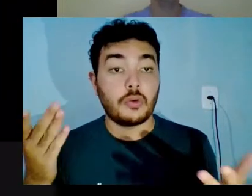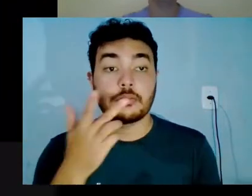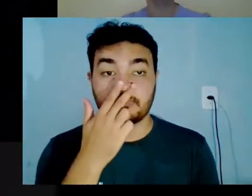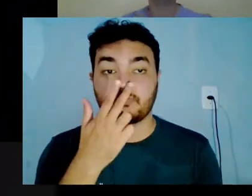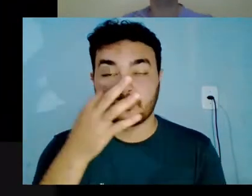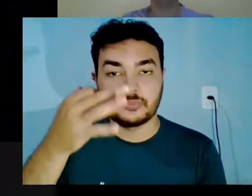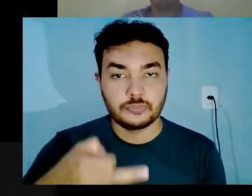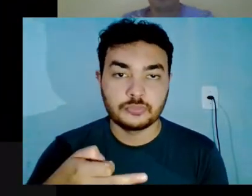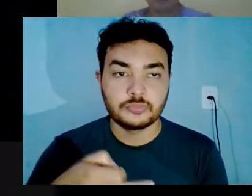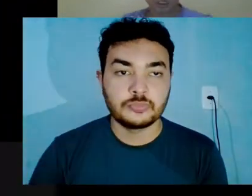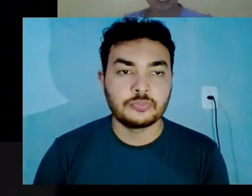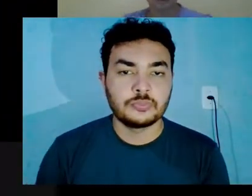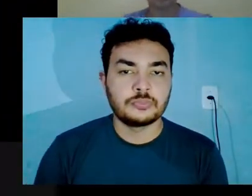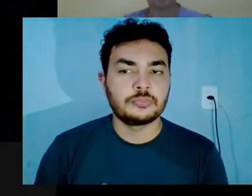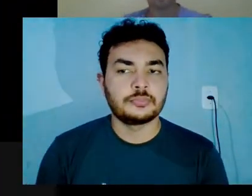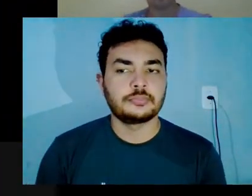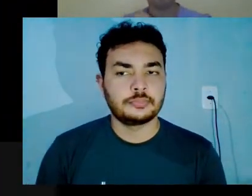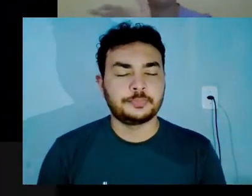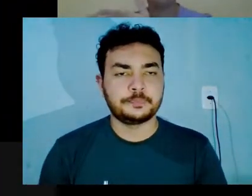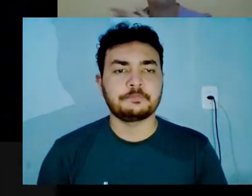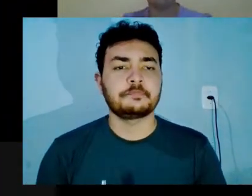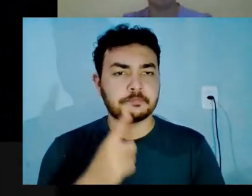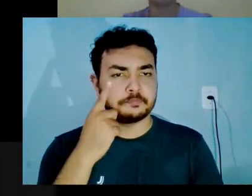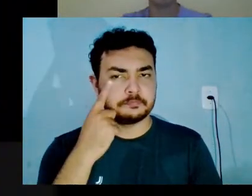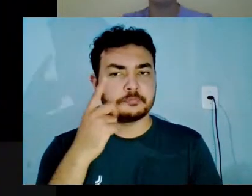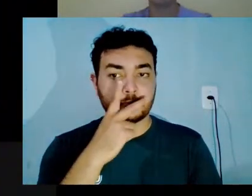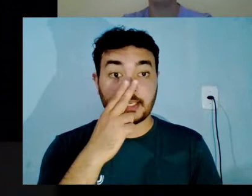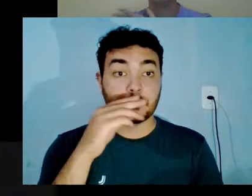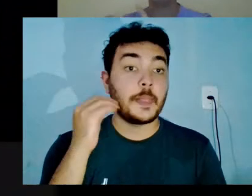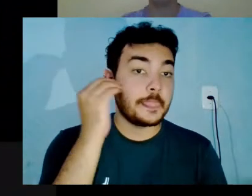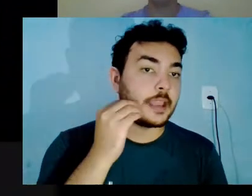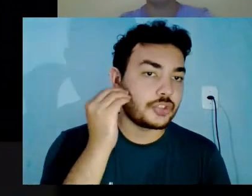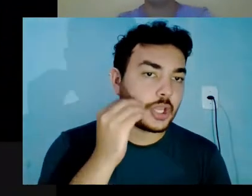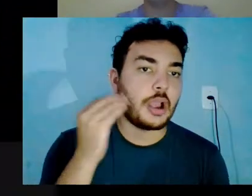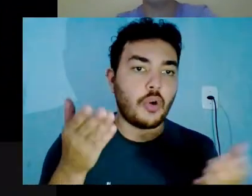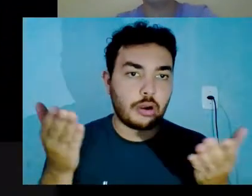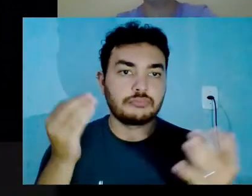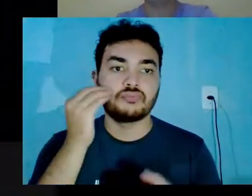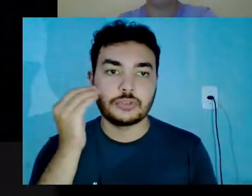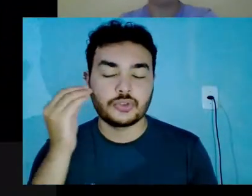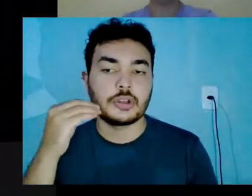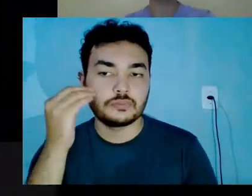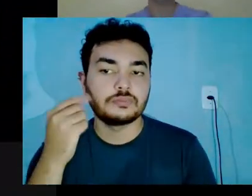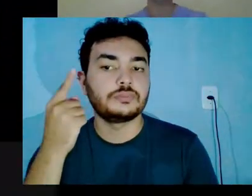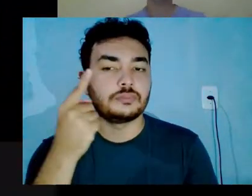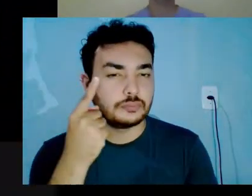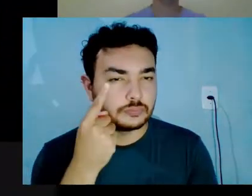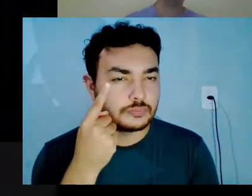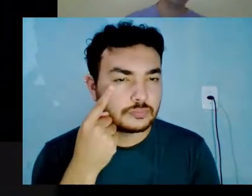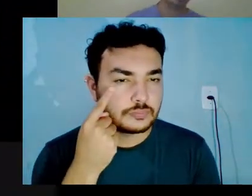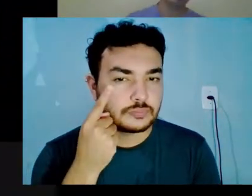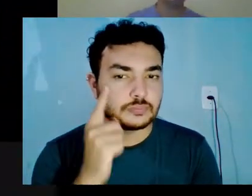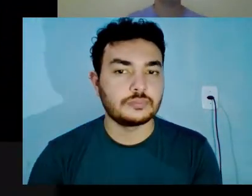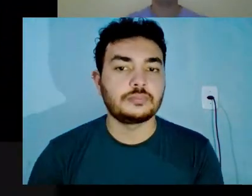eles concluíram que possivelmente eles resolveriam um problema e experimentaram, né? O que foi a ideia deles? Comparar novamente com os